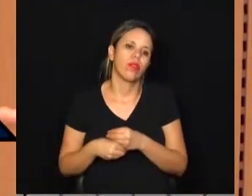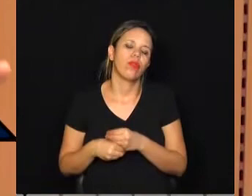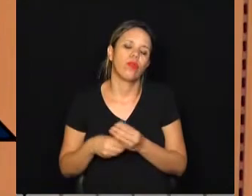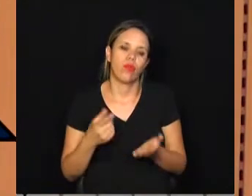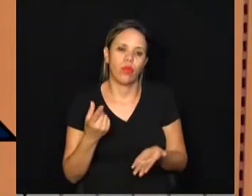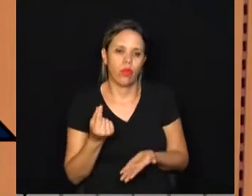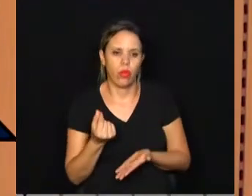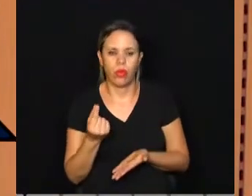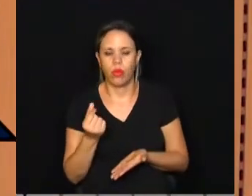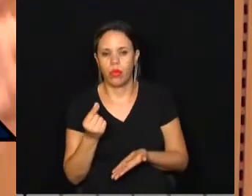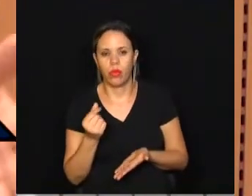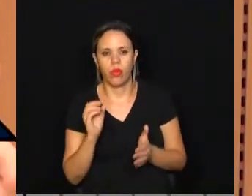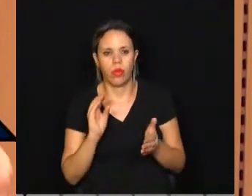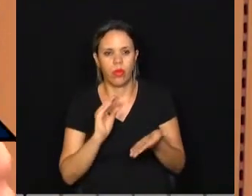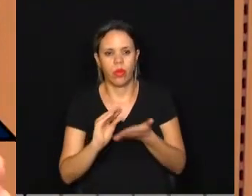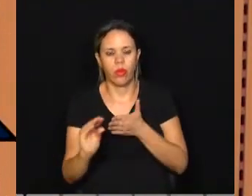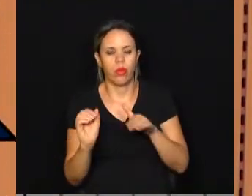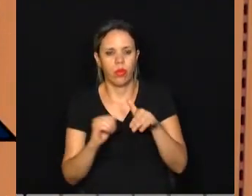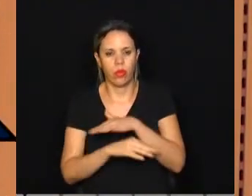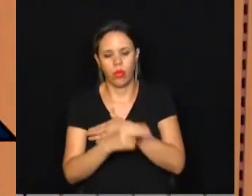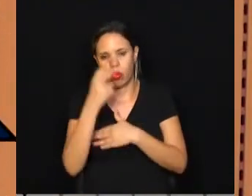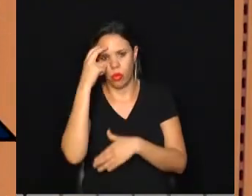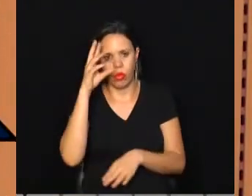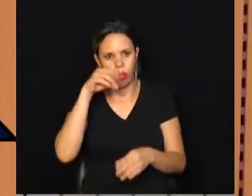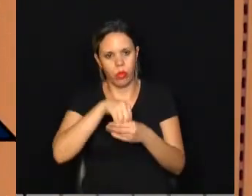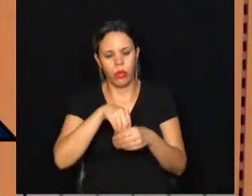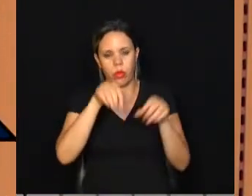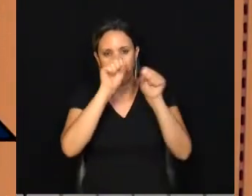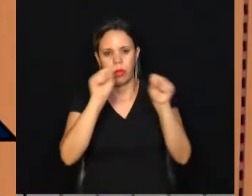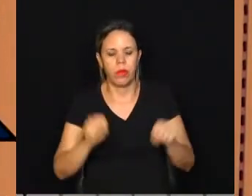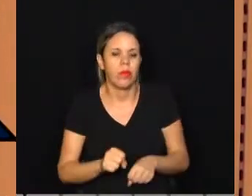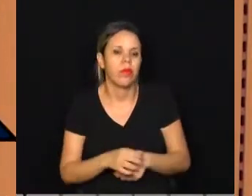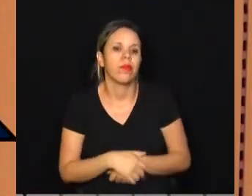fundo de cultura previsto no sistema?